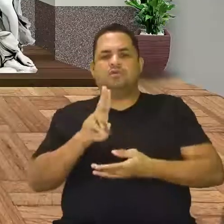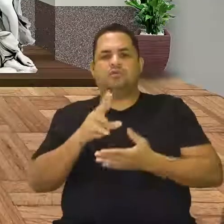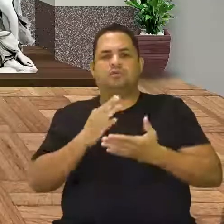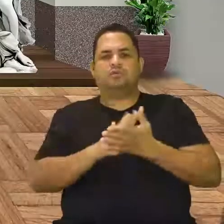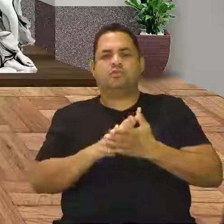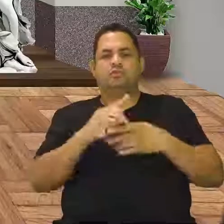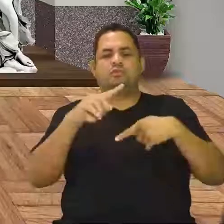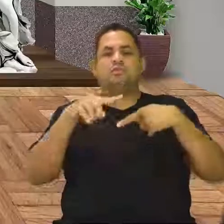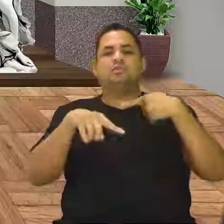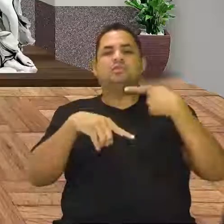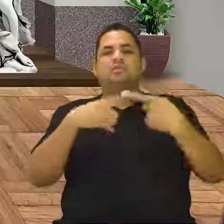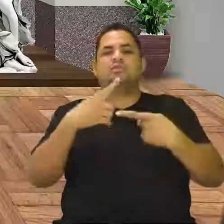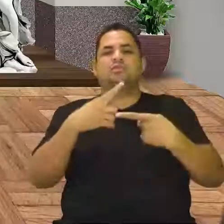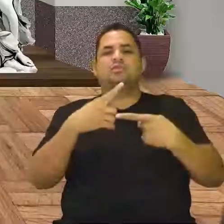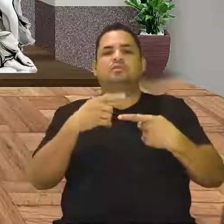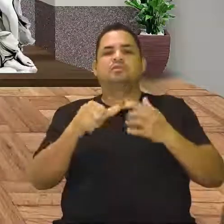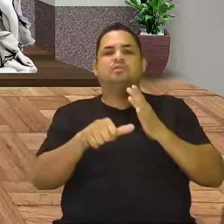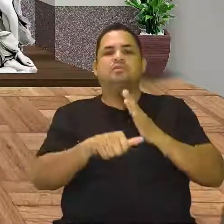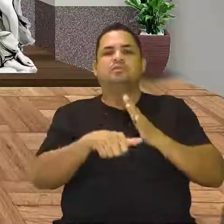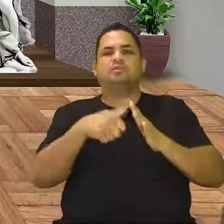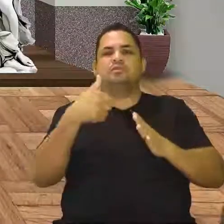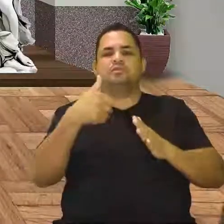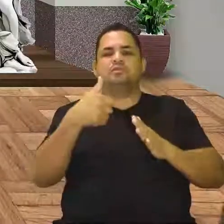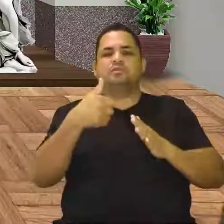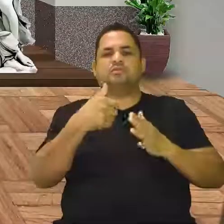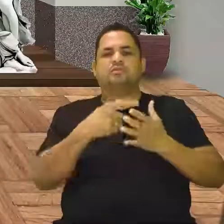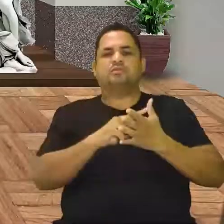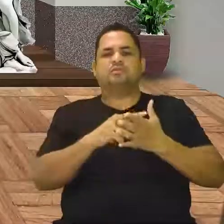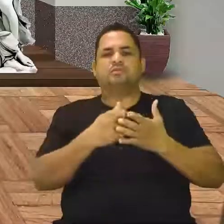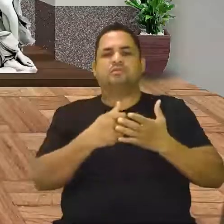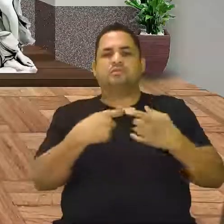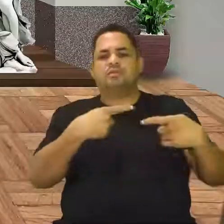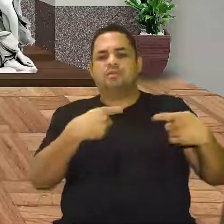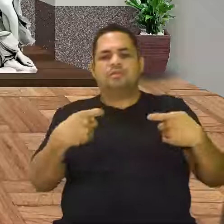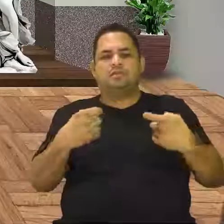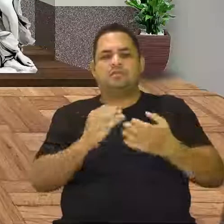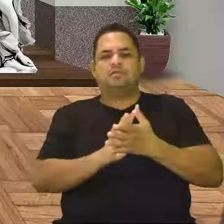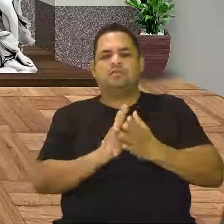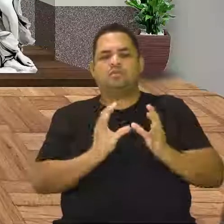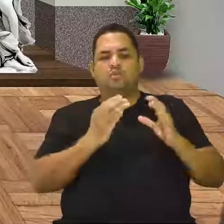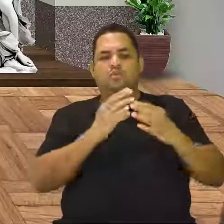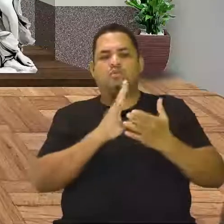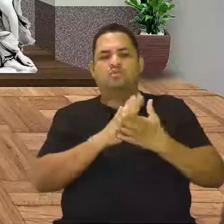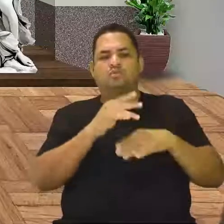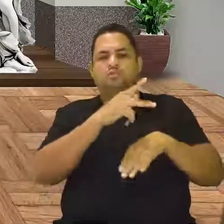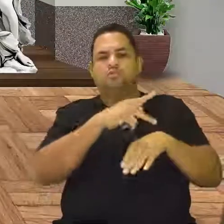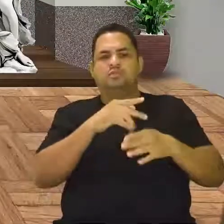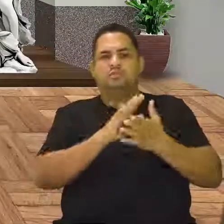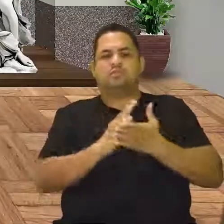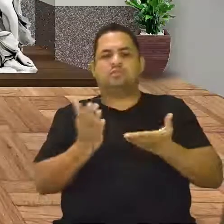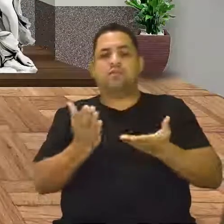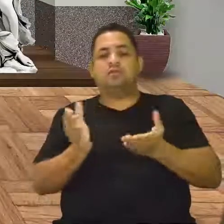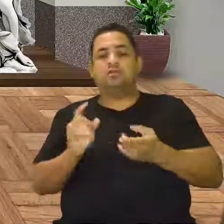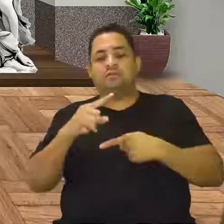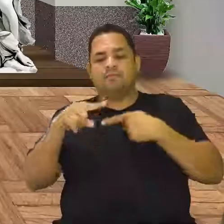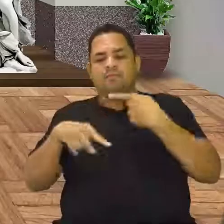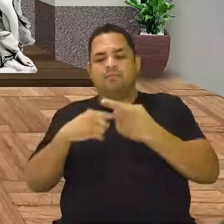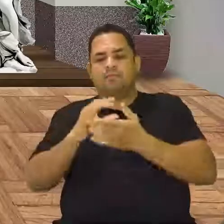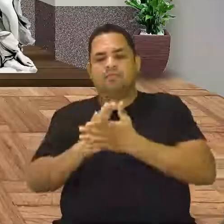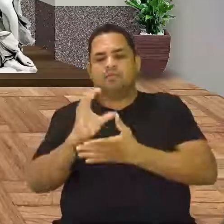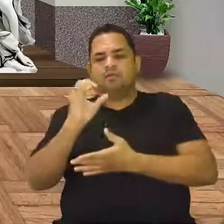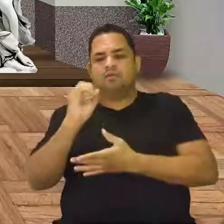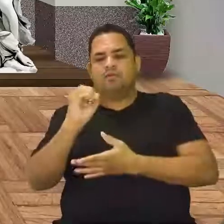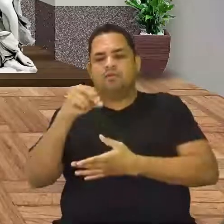e após a primeira guerra mundial foi criada a Liga das Nações que não deu resultado agora é criada a ONU e